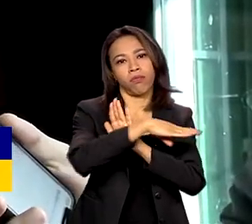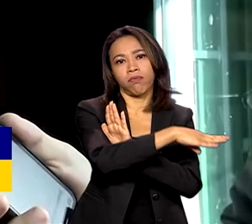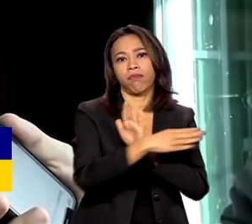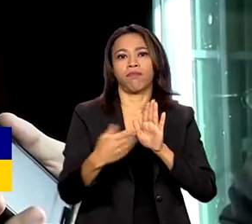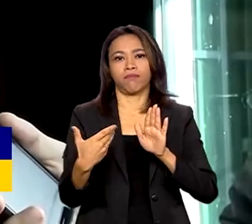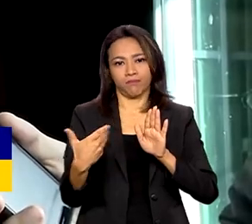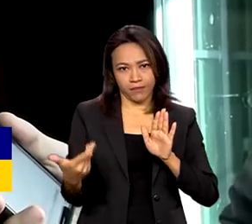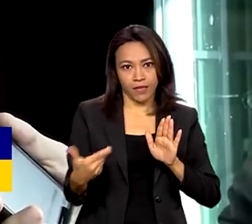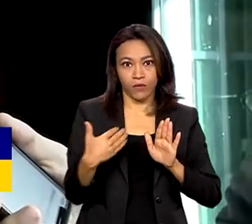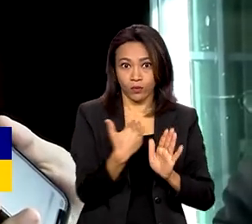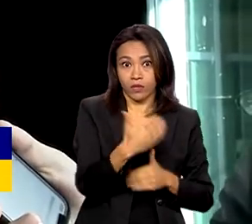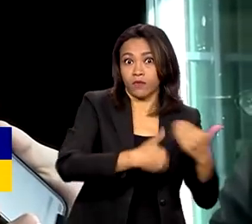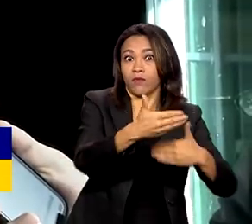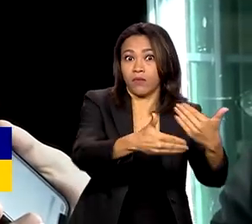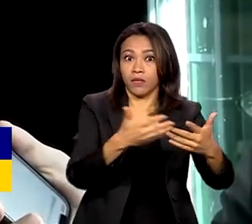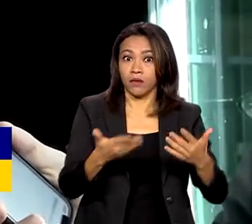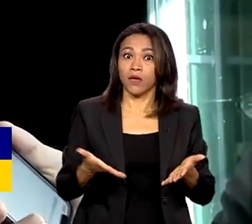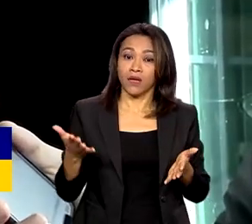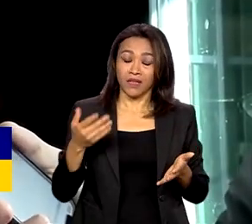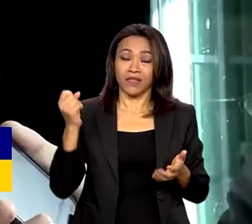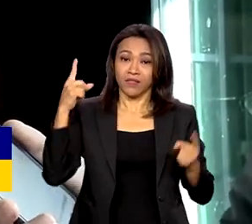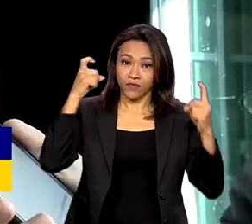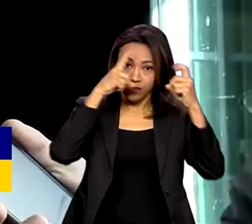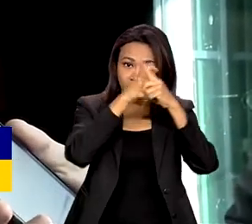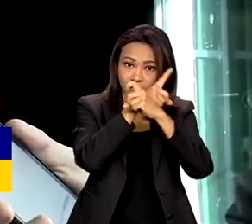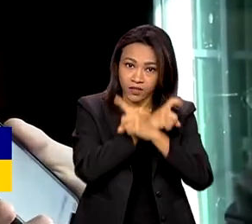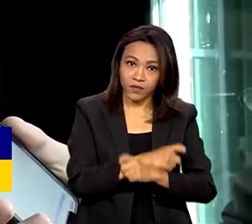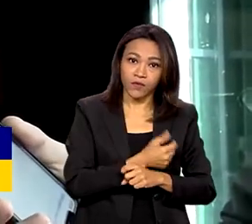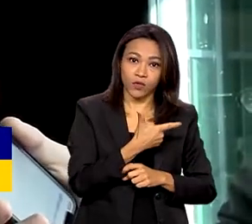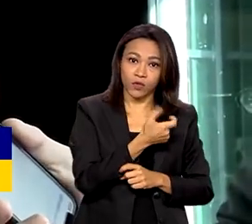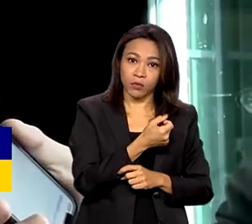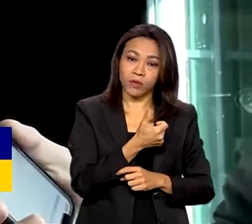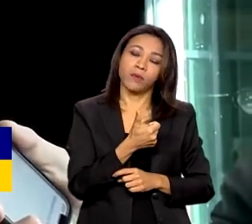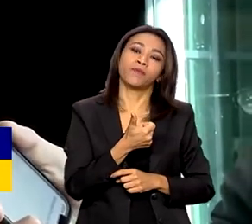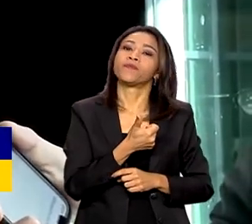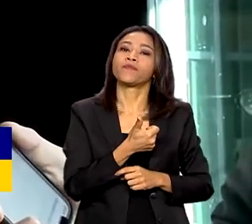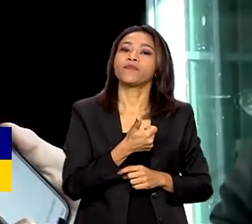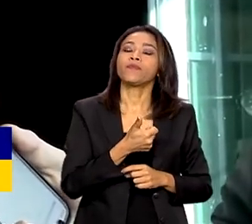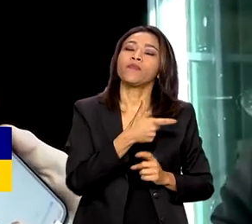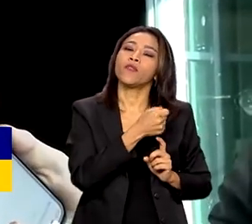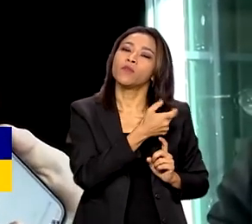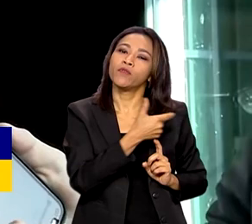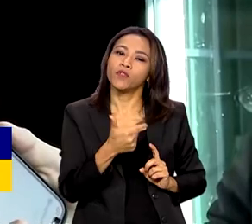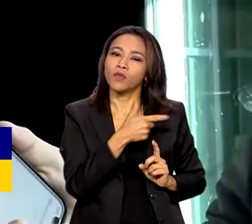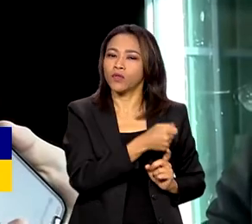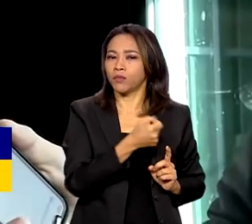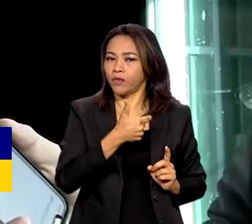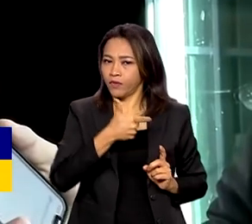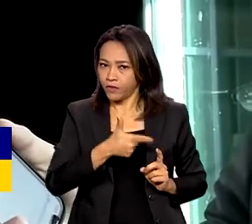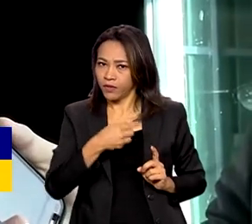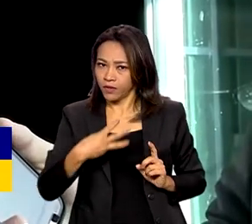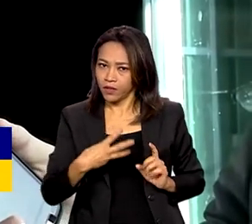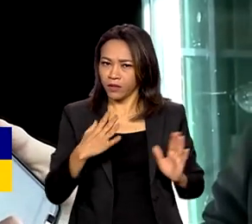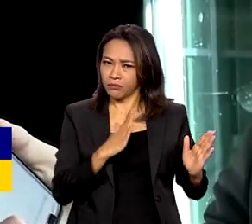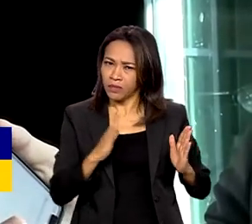média, uma década muito complicada, 2013, 2022, eu penso que nós vamos inaugurar